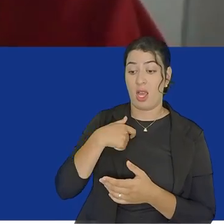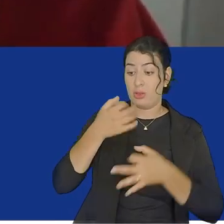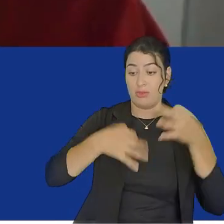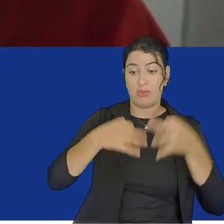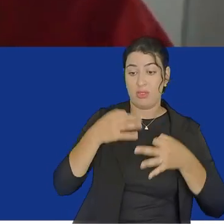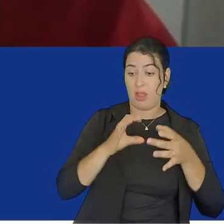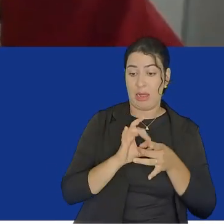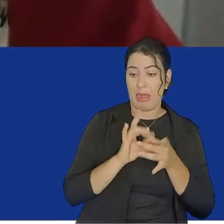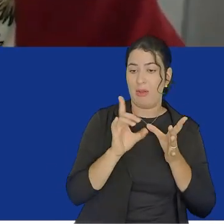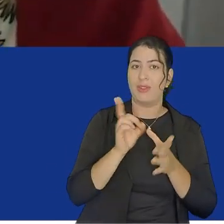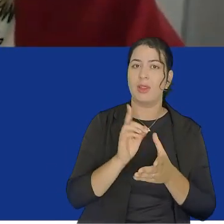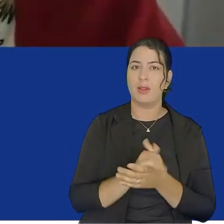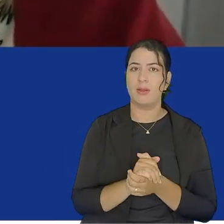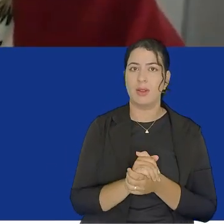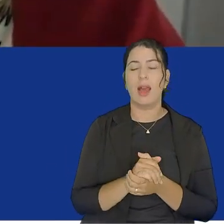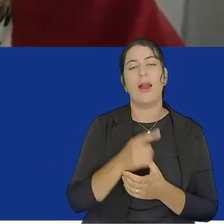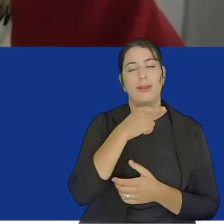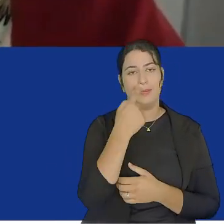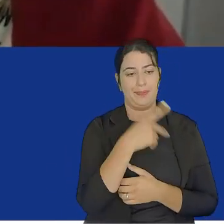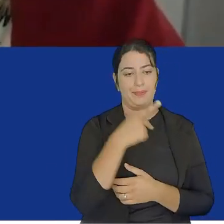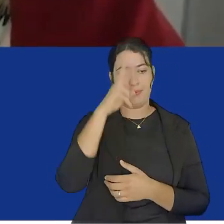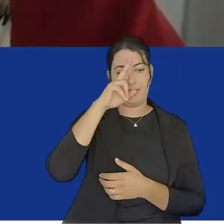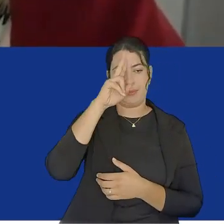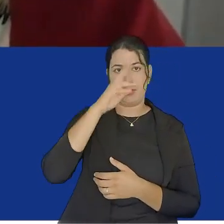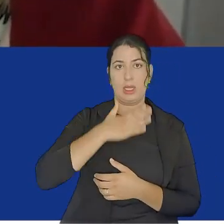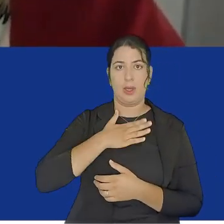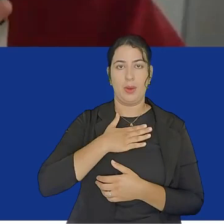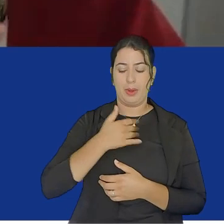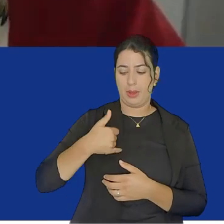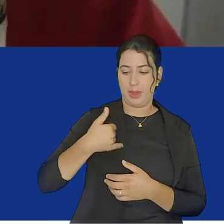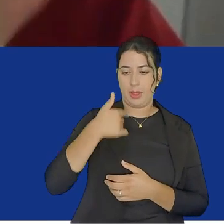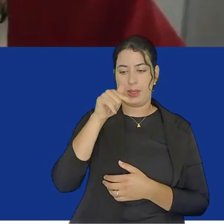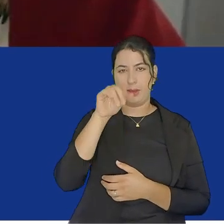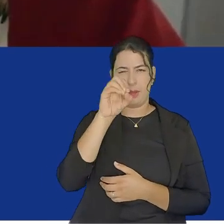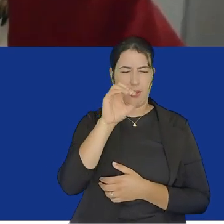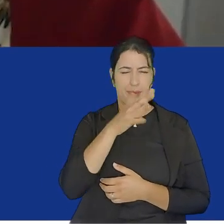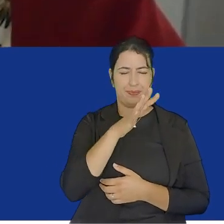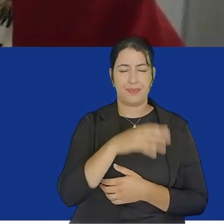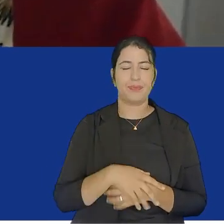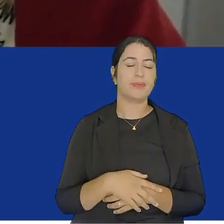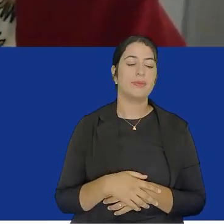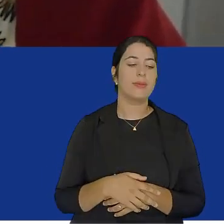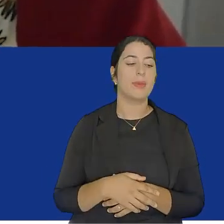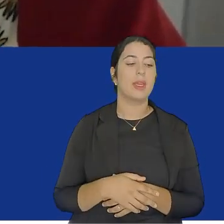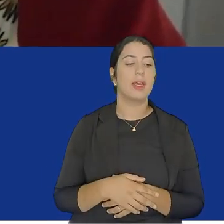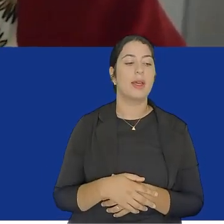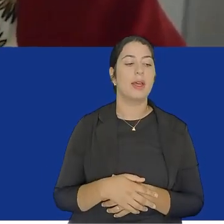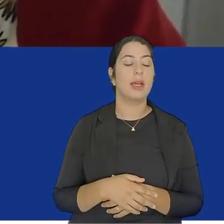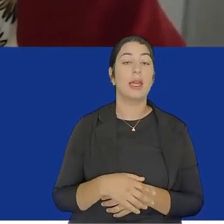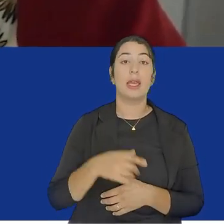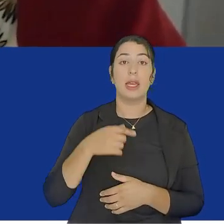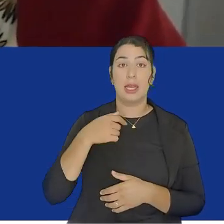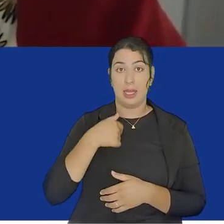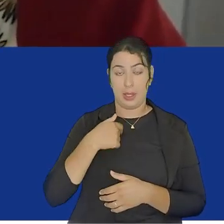Olhe mais. Aí ele conta a história dele. Ele falou assim, olha, eu tenho 70 anos, 70, 60, não lembro qual é a idade dele, mas é por aí. Sou